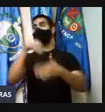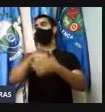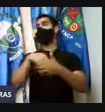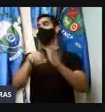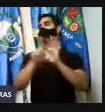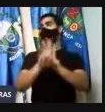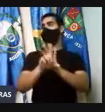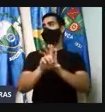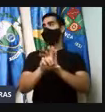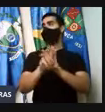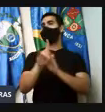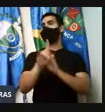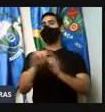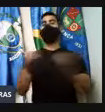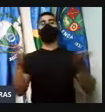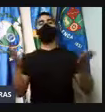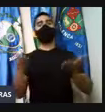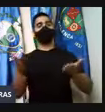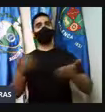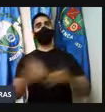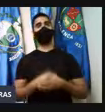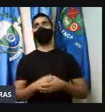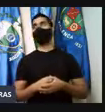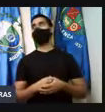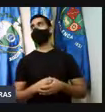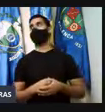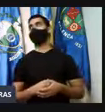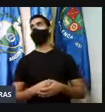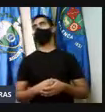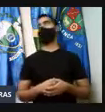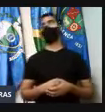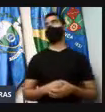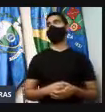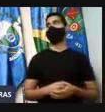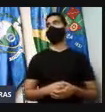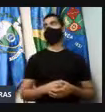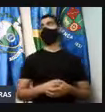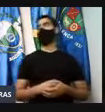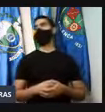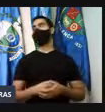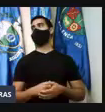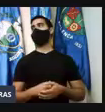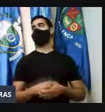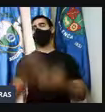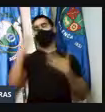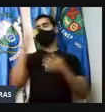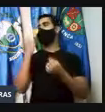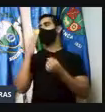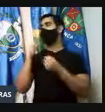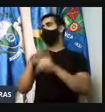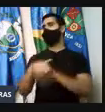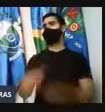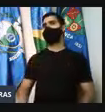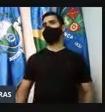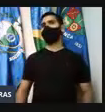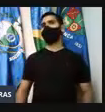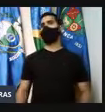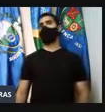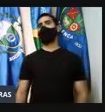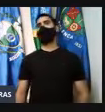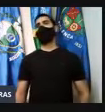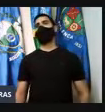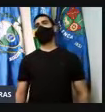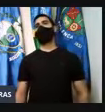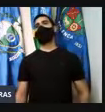nesse dia, né, que ressalta isso. Então, eu queria pedir essa gentileza, presidente. Então, é isso. Muito obrigado e boa noite.